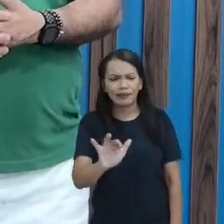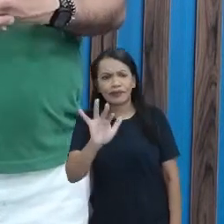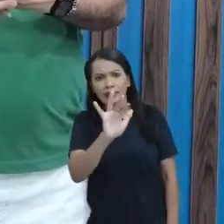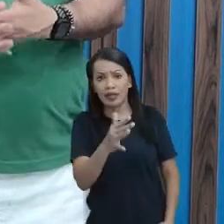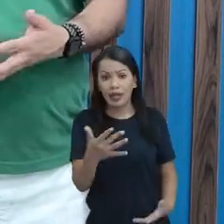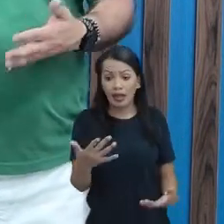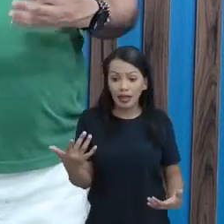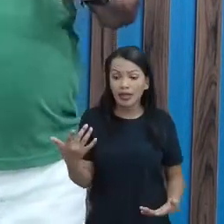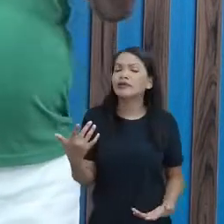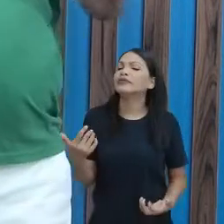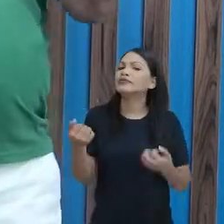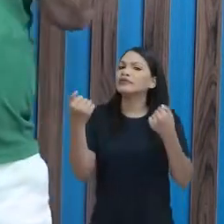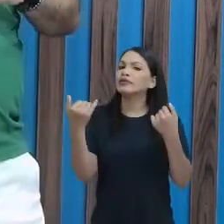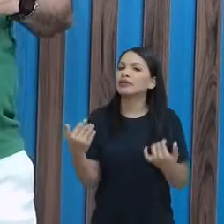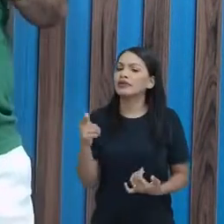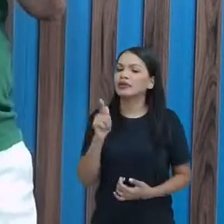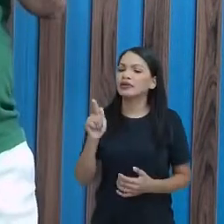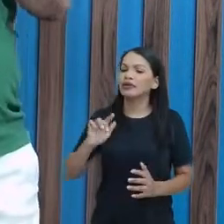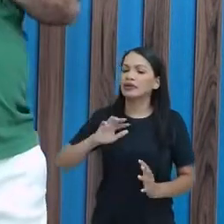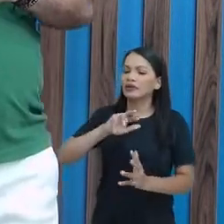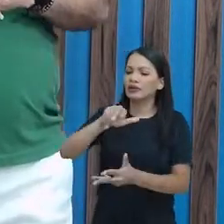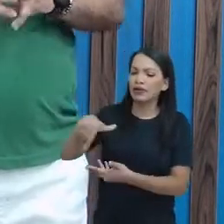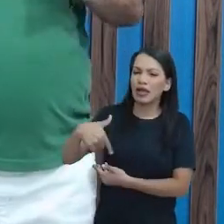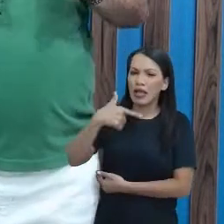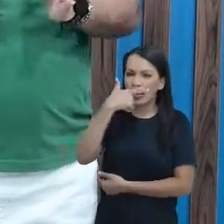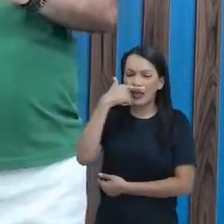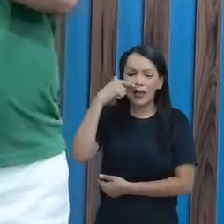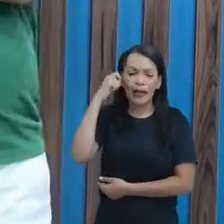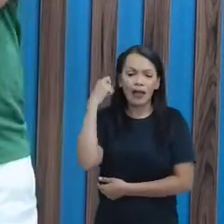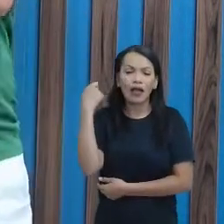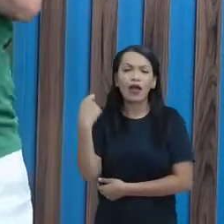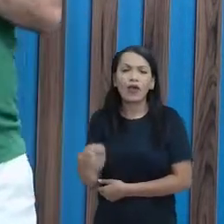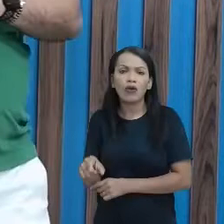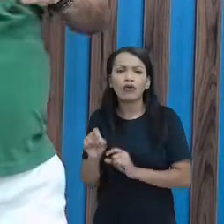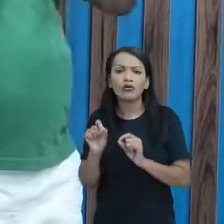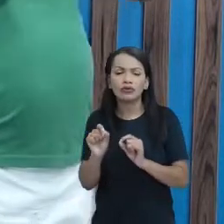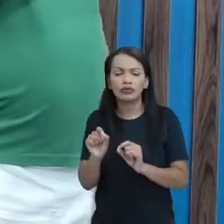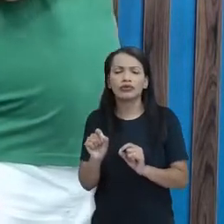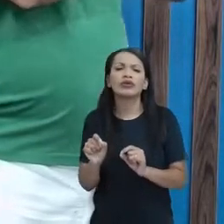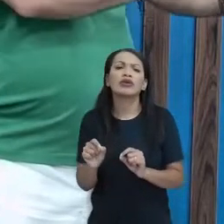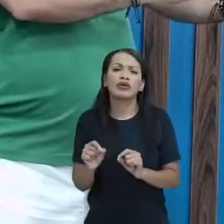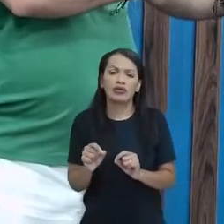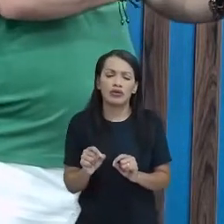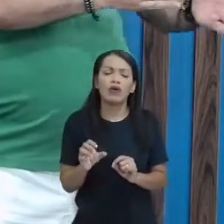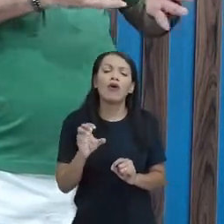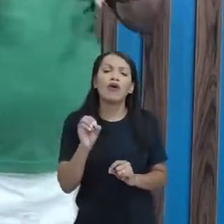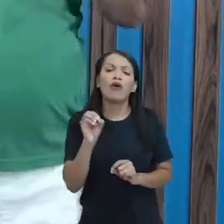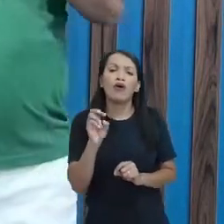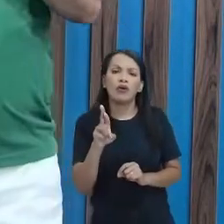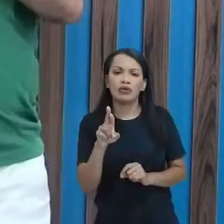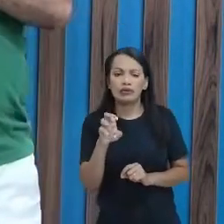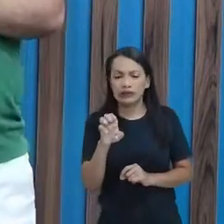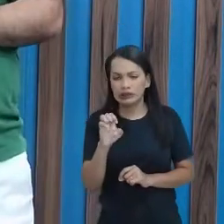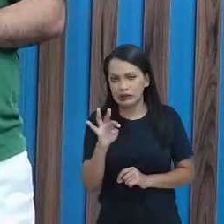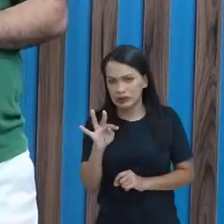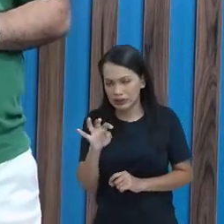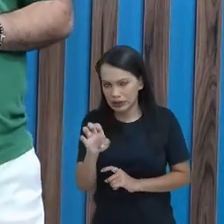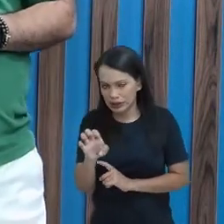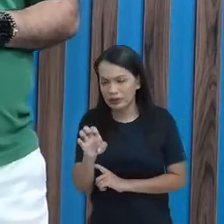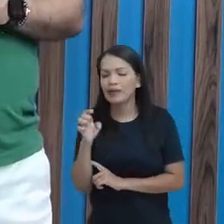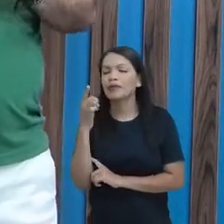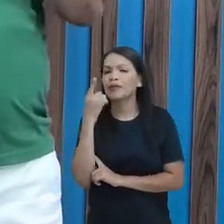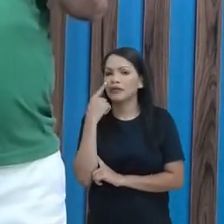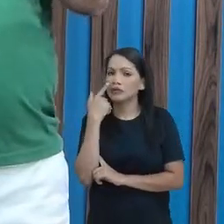falando, na realidade, a Rússia ela está muito mais para o Oriente do que para a Europa. Mas,